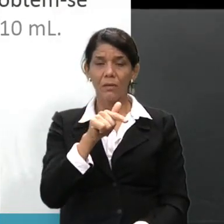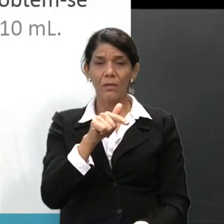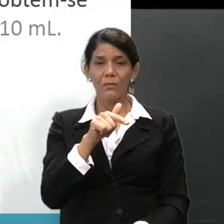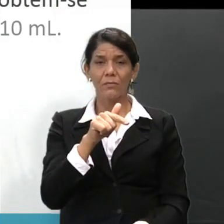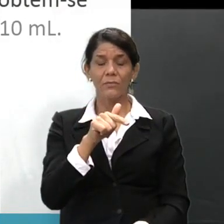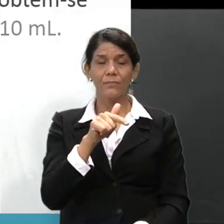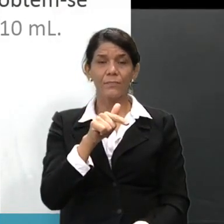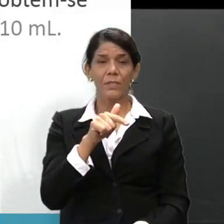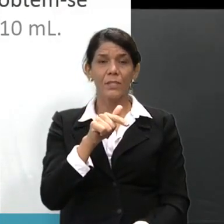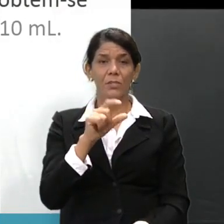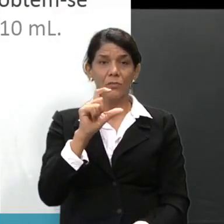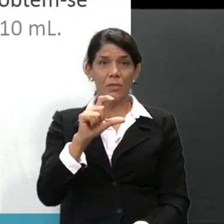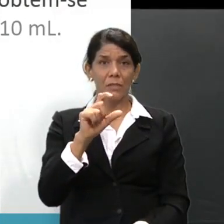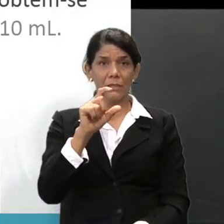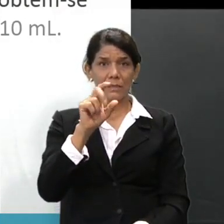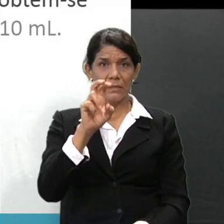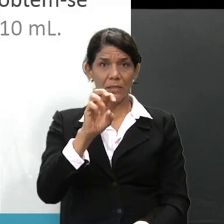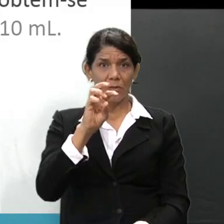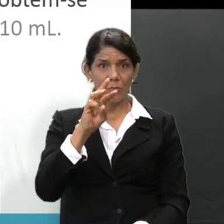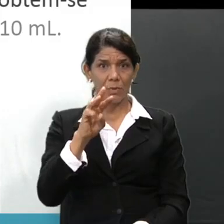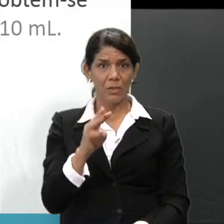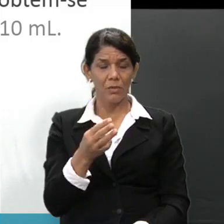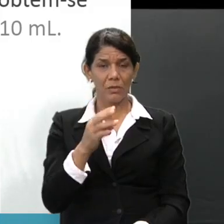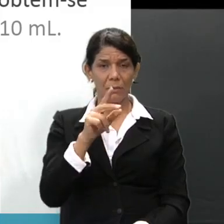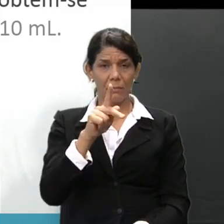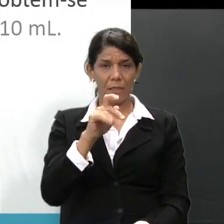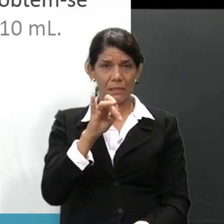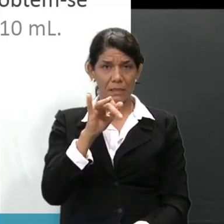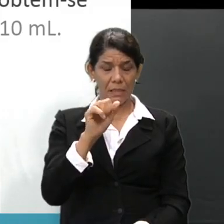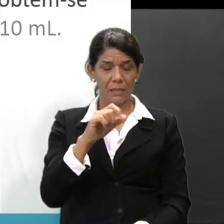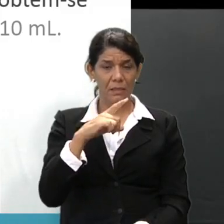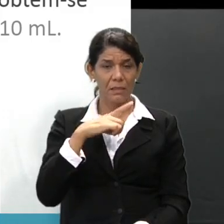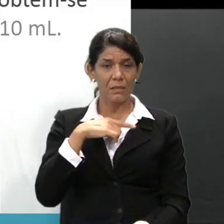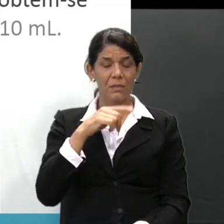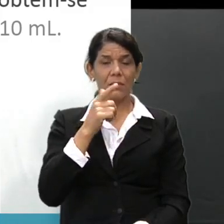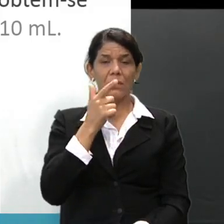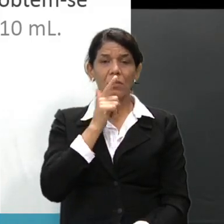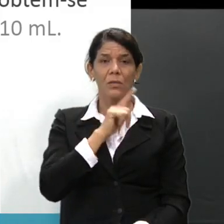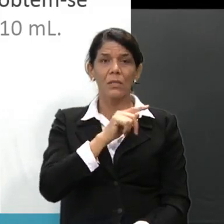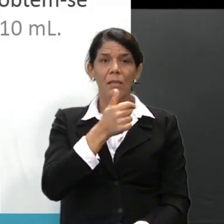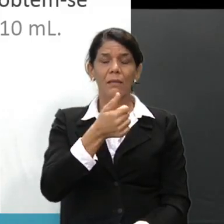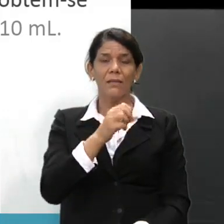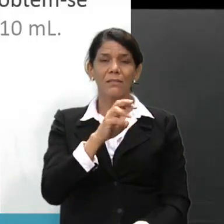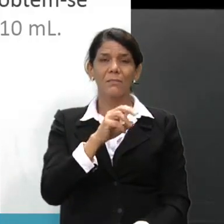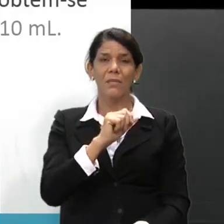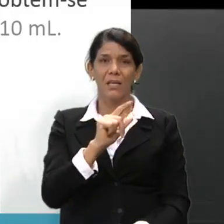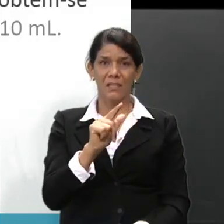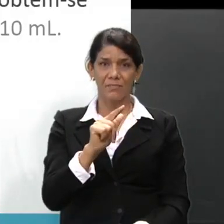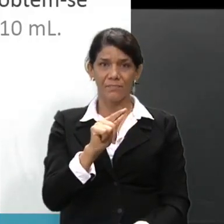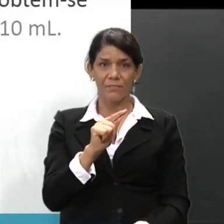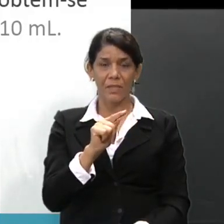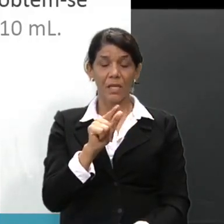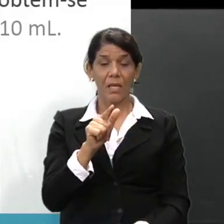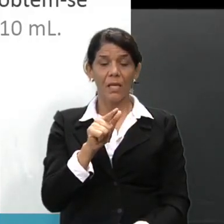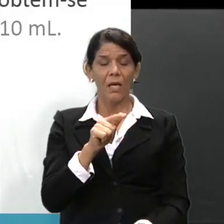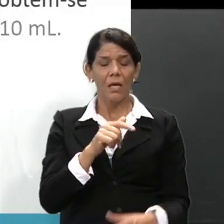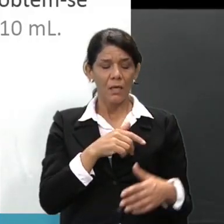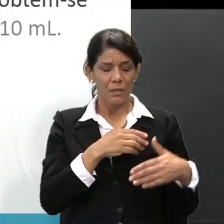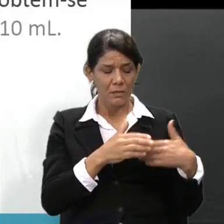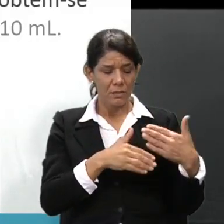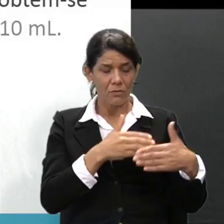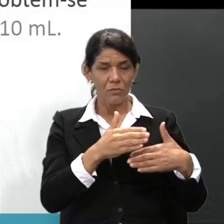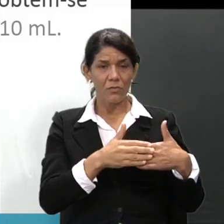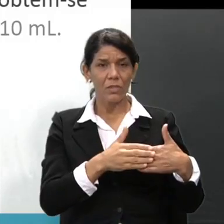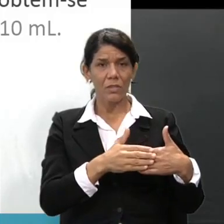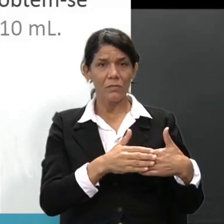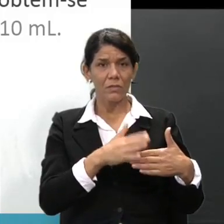frasco ampola de 5 milhões de unidades de penicilina, nosso resultado vai ser de 10 ml. Ao passo que,